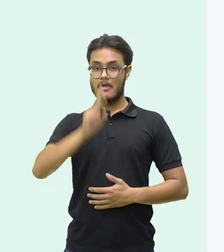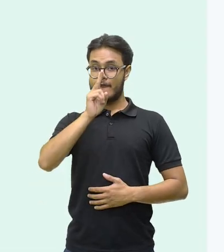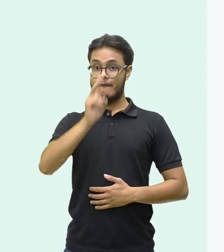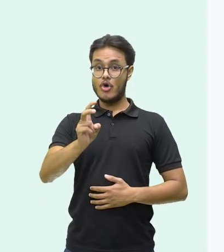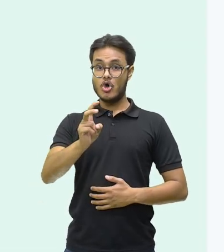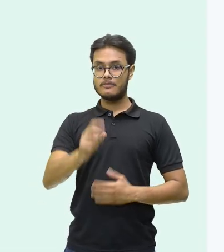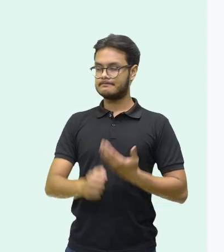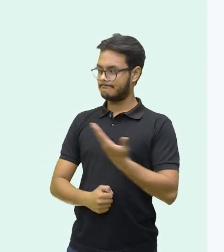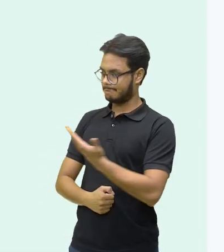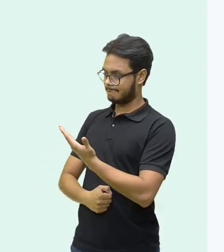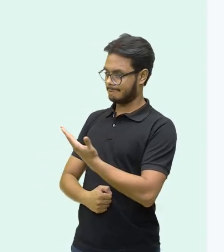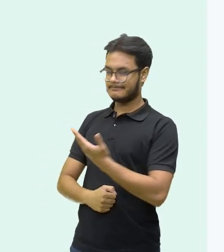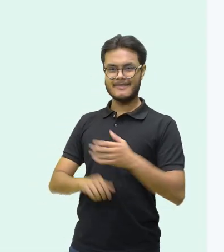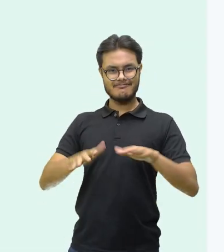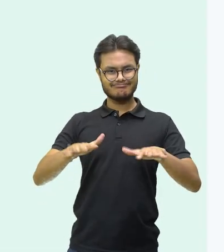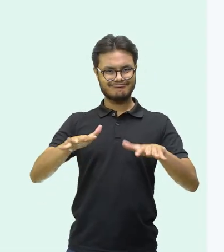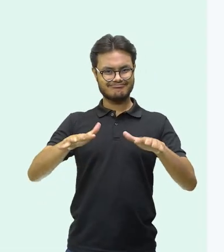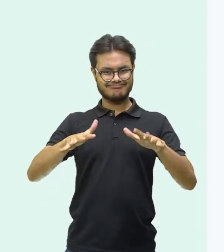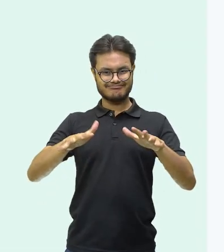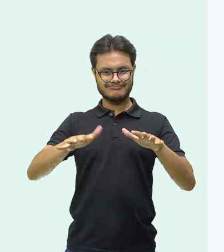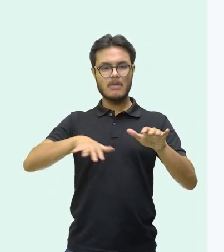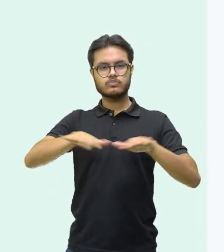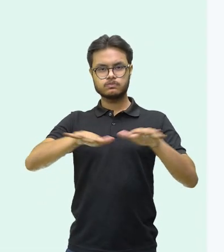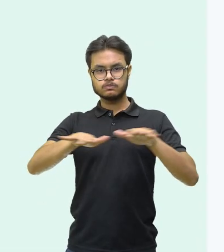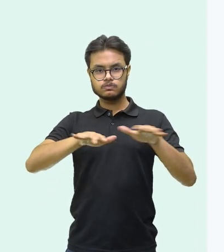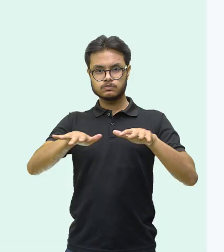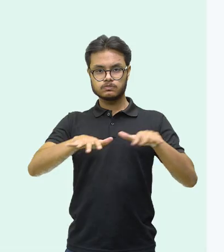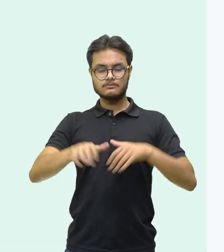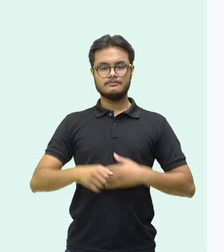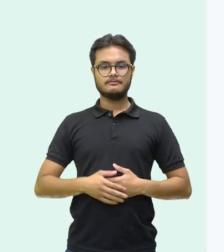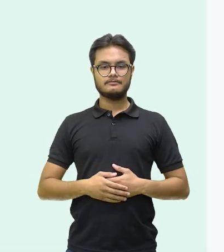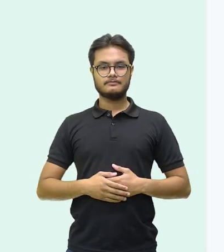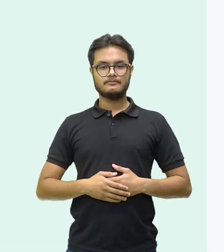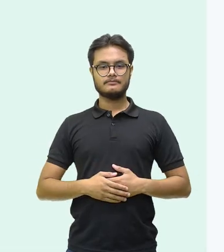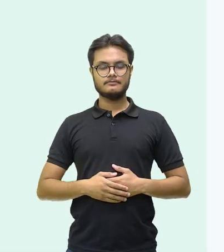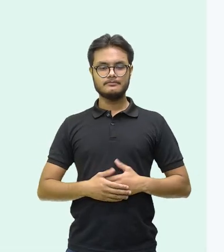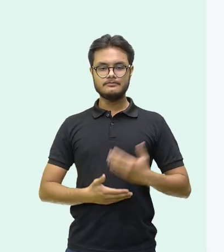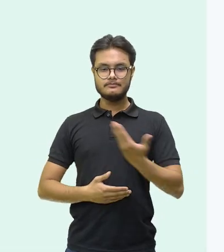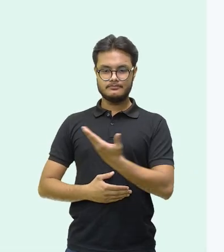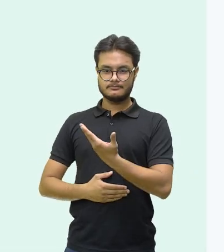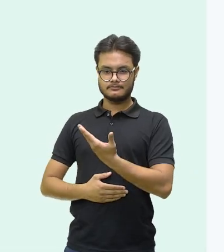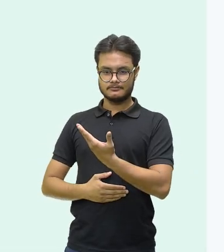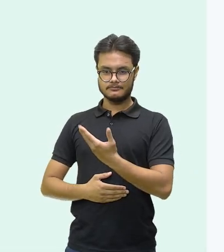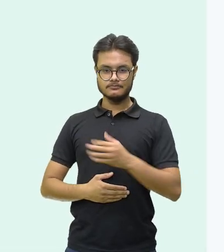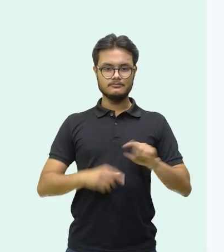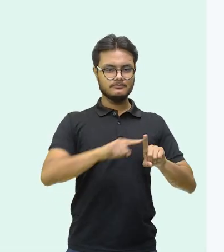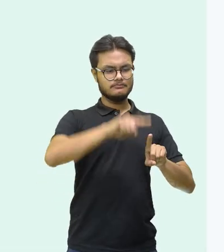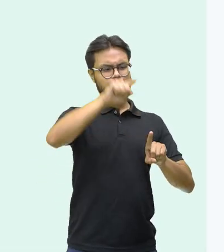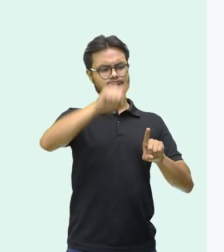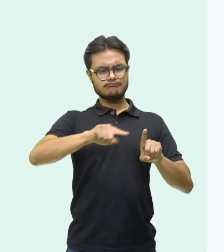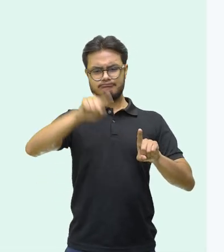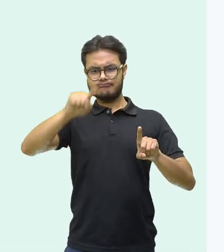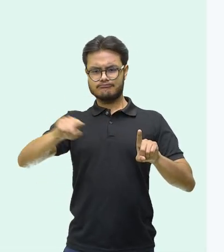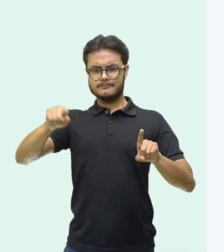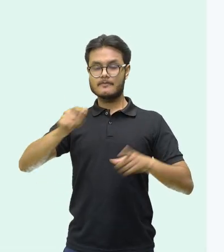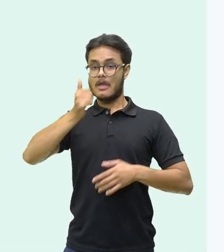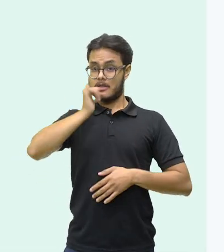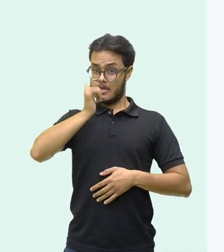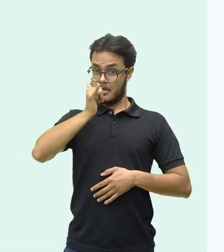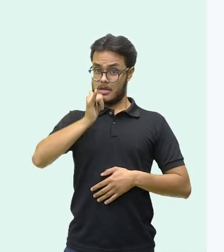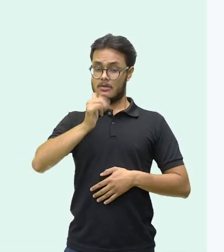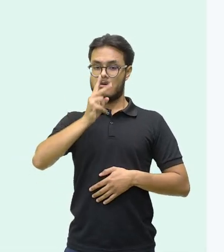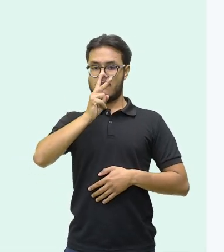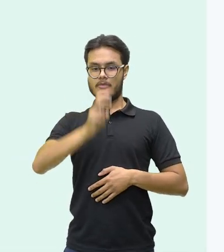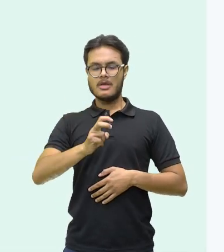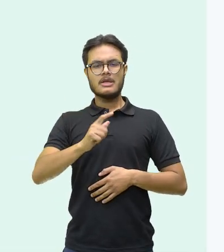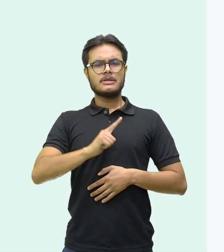frequência, lembra? Vibração da onda. Também você vai ter que lembrar da intensidade da onda, a altura da onda, a energia que a onda transporta. Tem que lembrar também